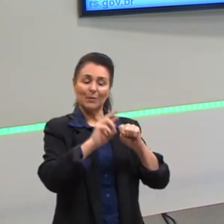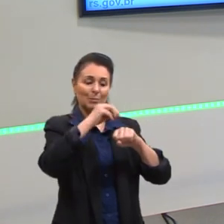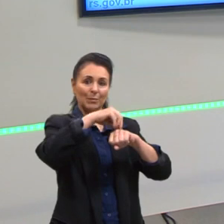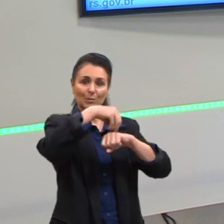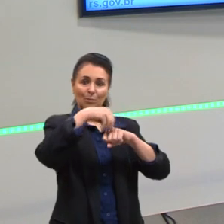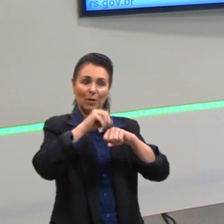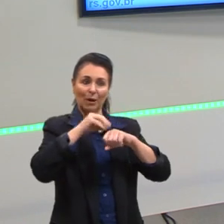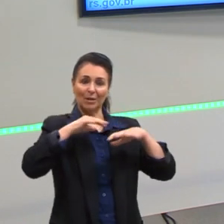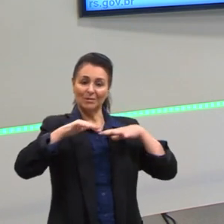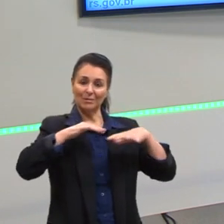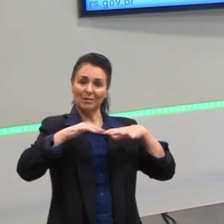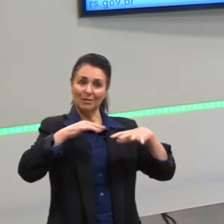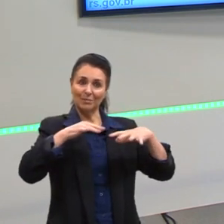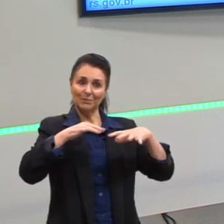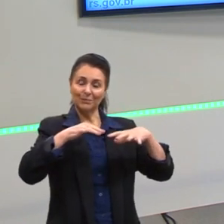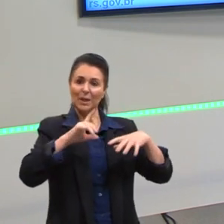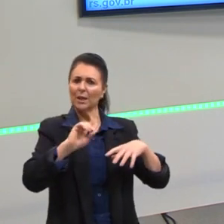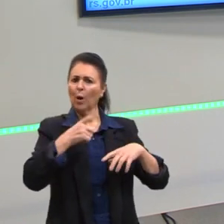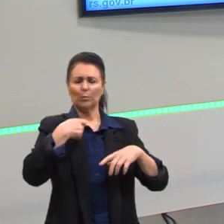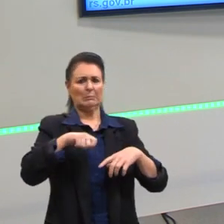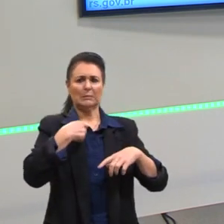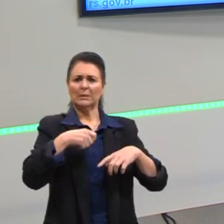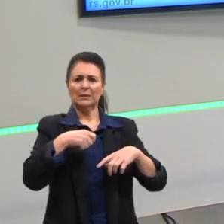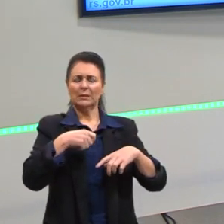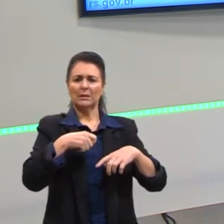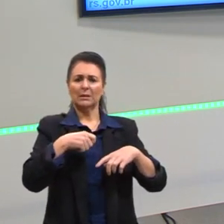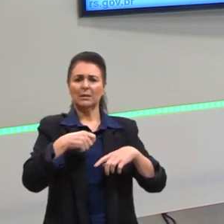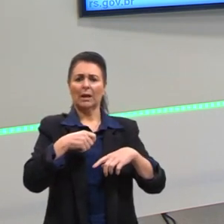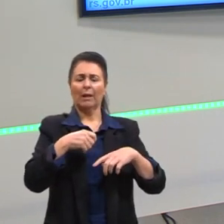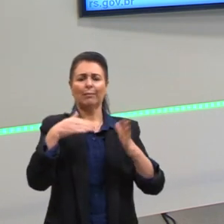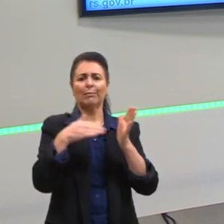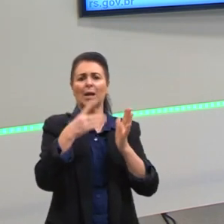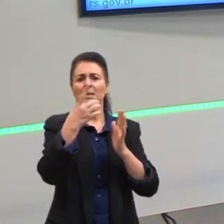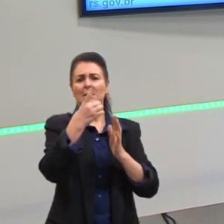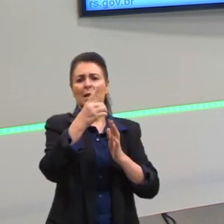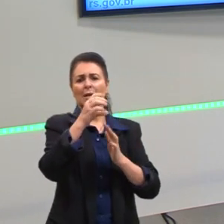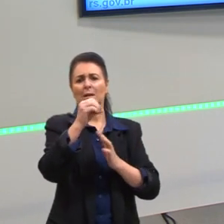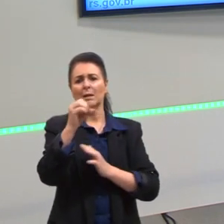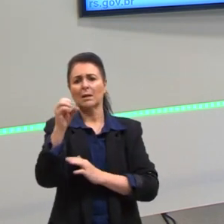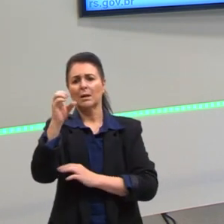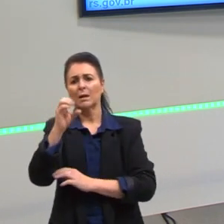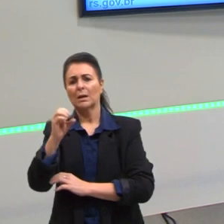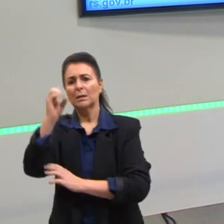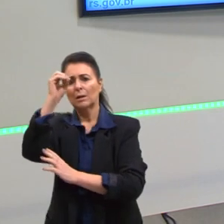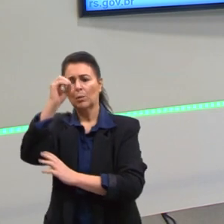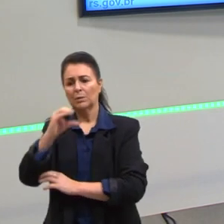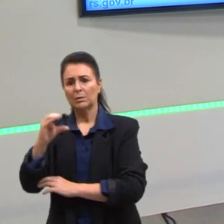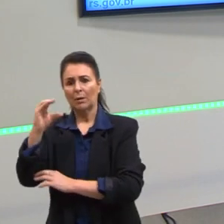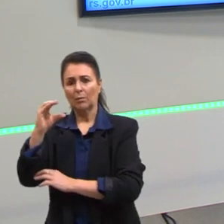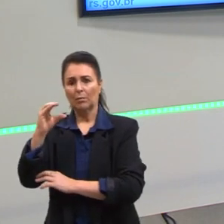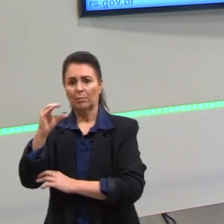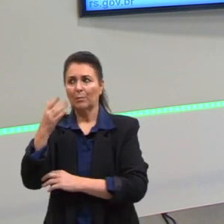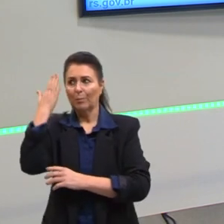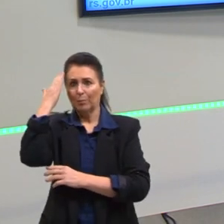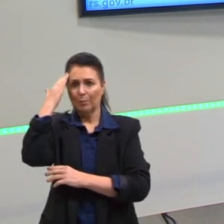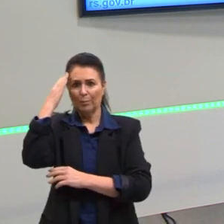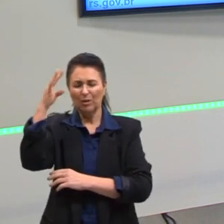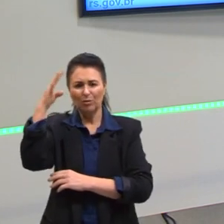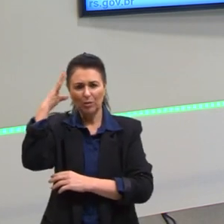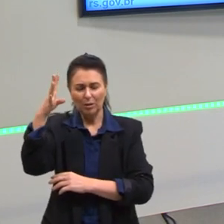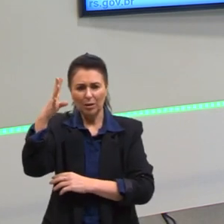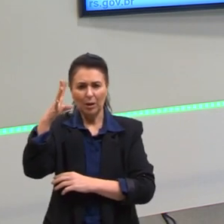as moléculas se agitarem não precisar atingir 100 graus celsius o que seria de extrema perigoso imagina tem que lavar